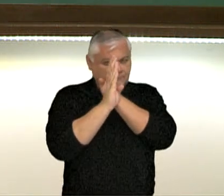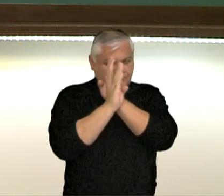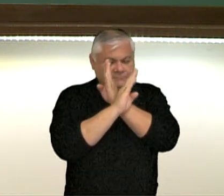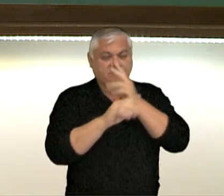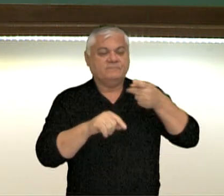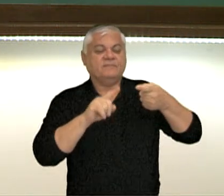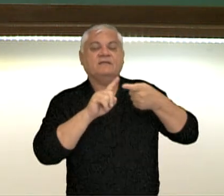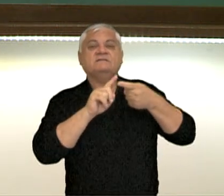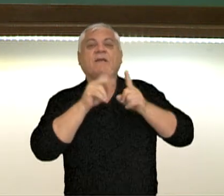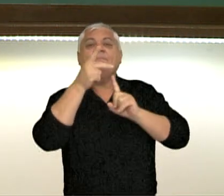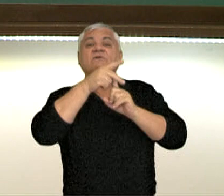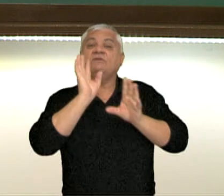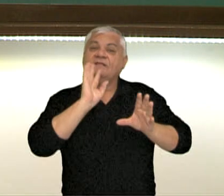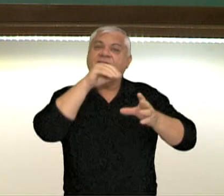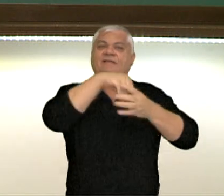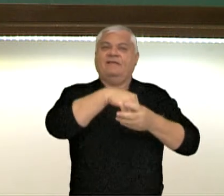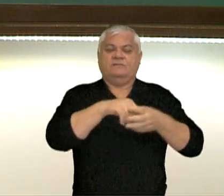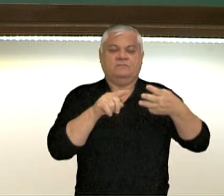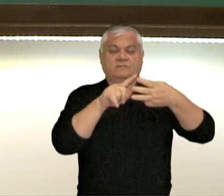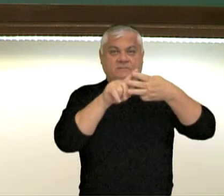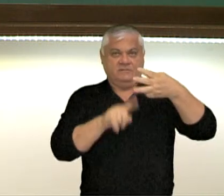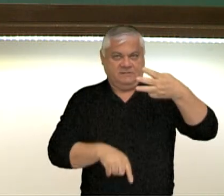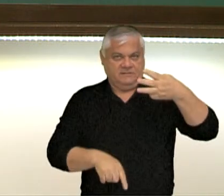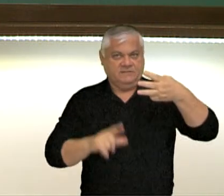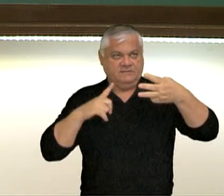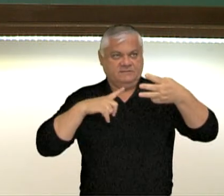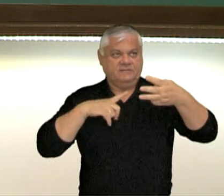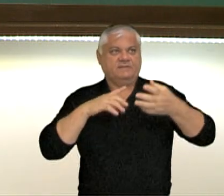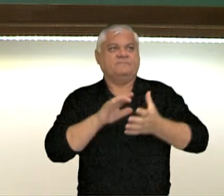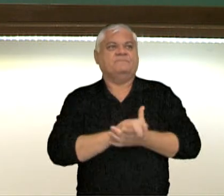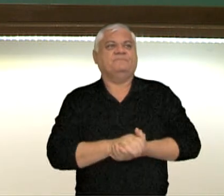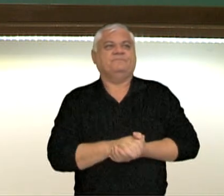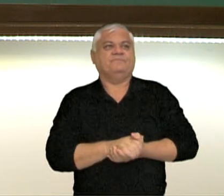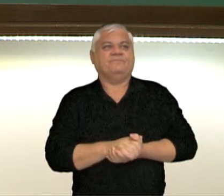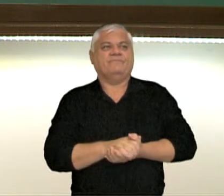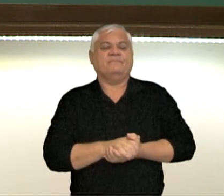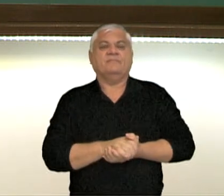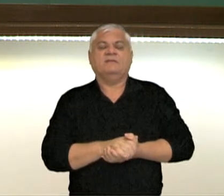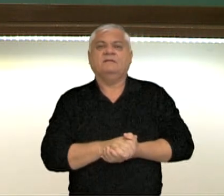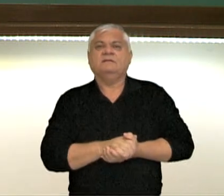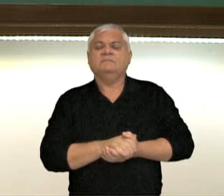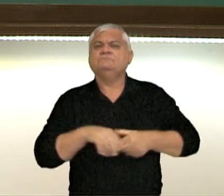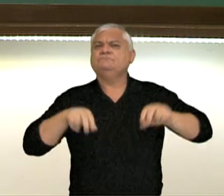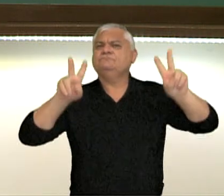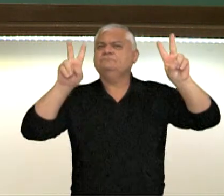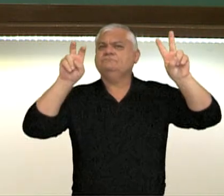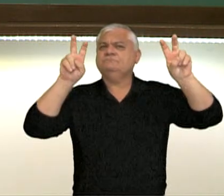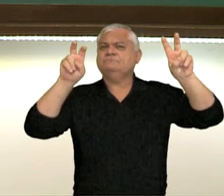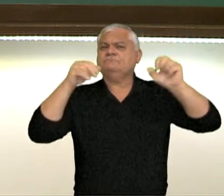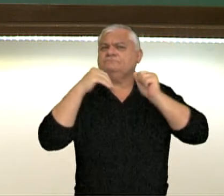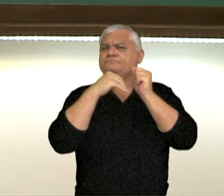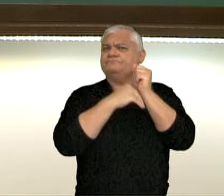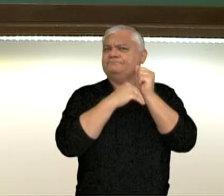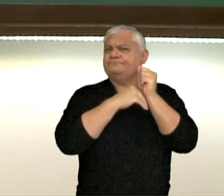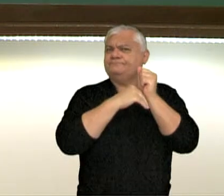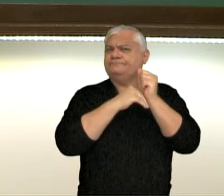do narrador personagem. Dito isso, vamos em frente. A causa secreta.